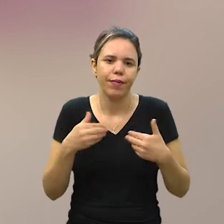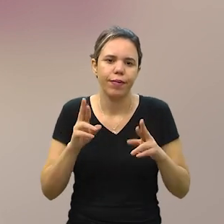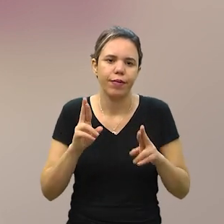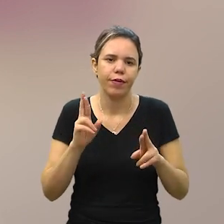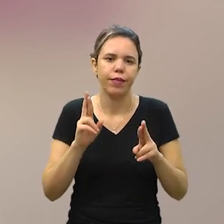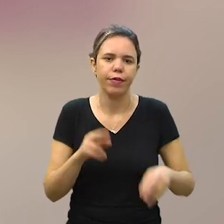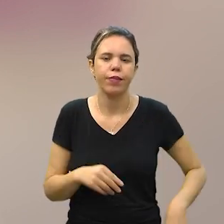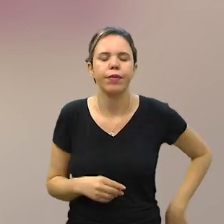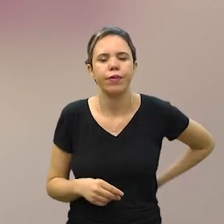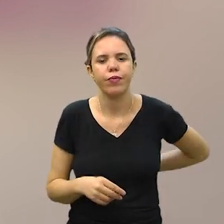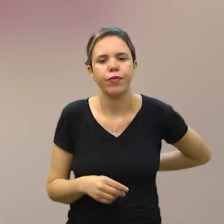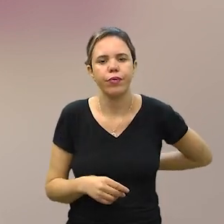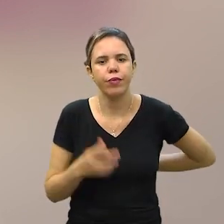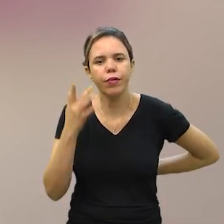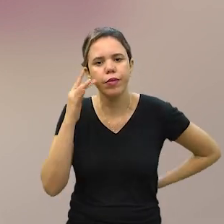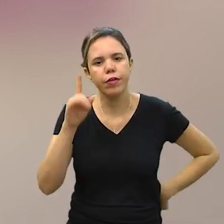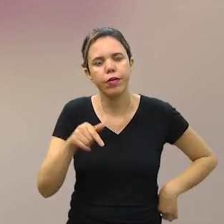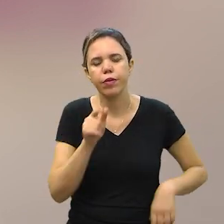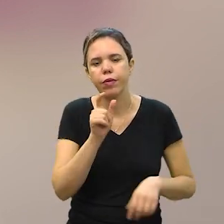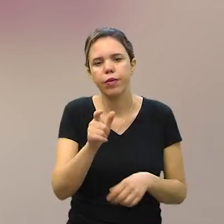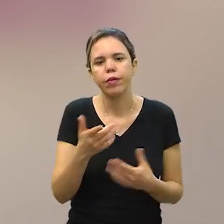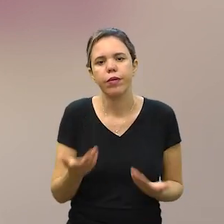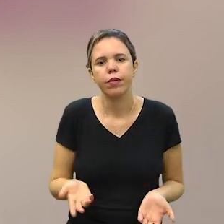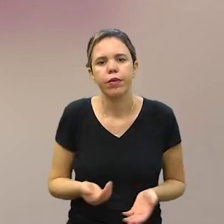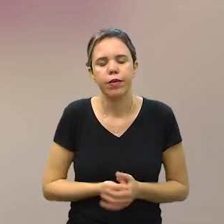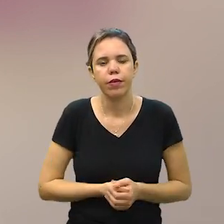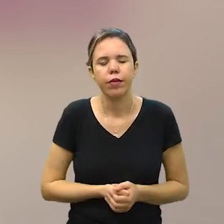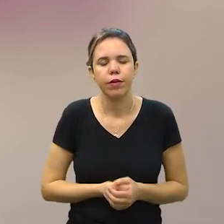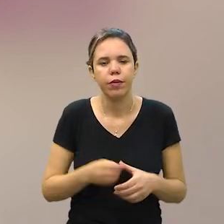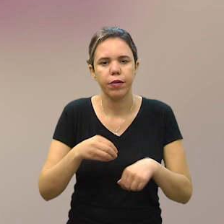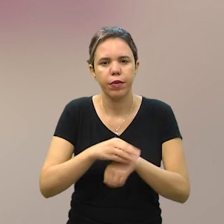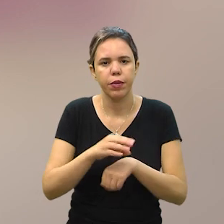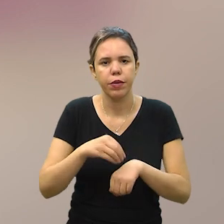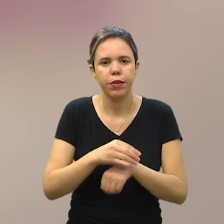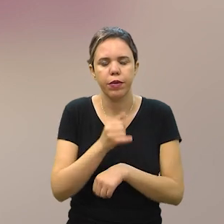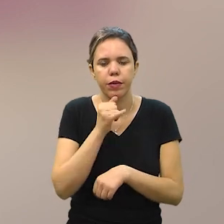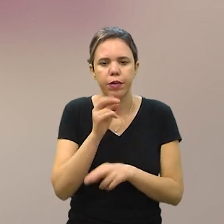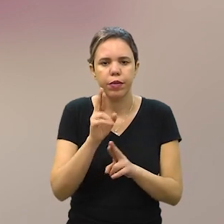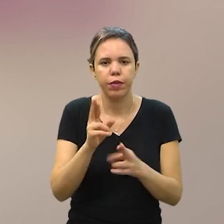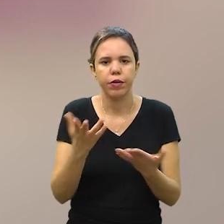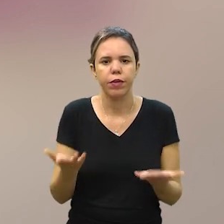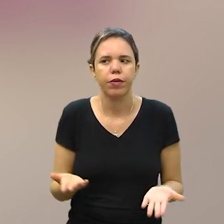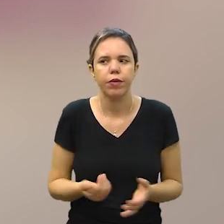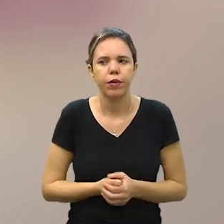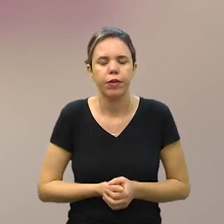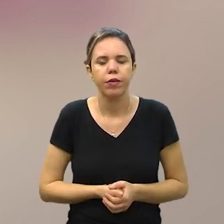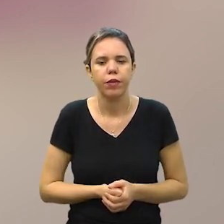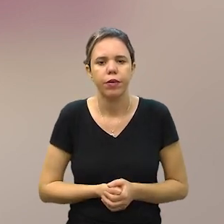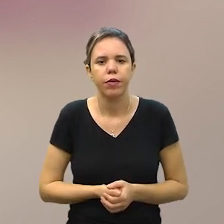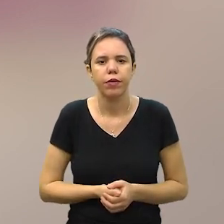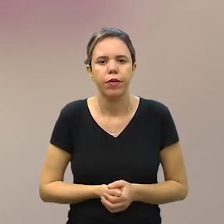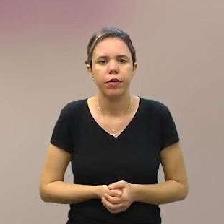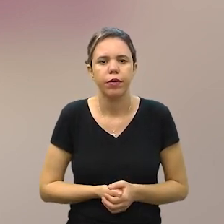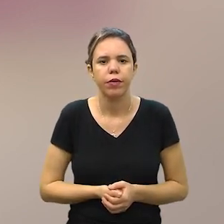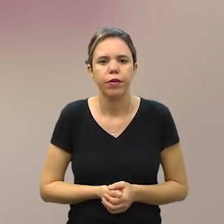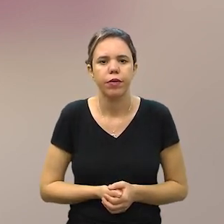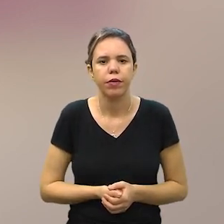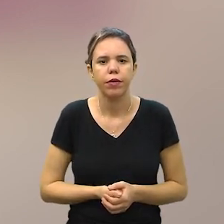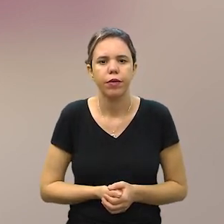de esperança. Acho que essa é a palavra, né? Eles trazem ali uma esperança